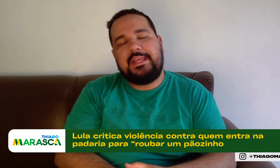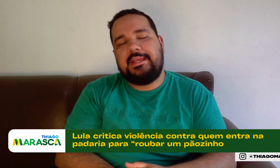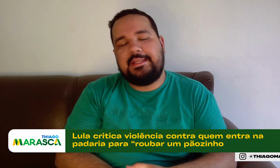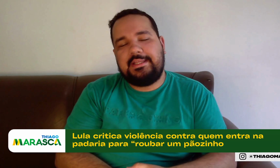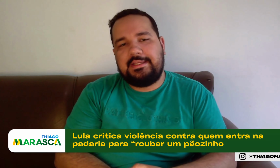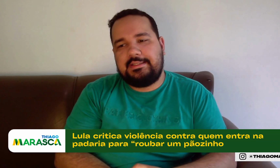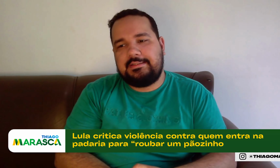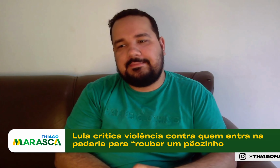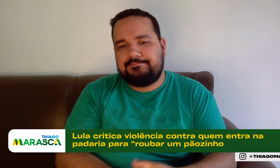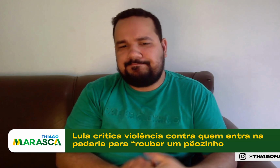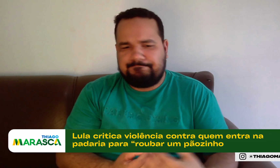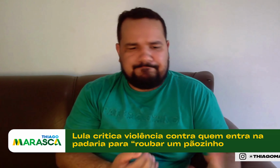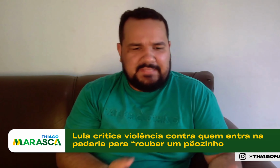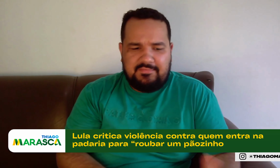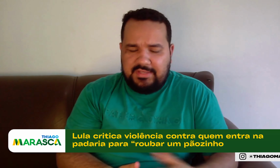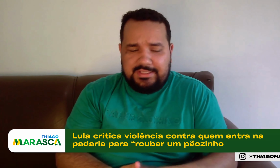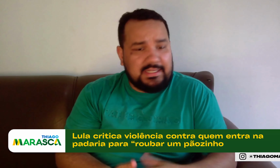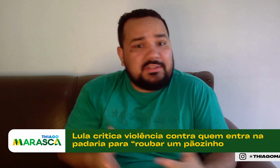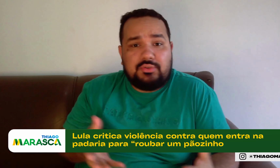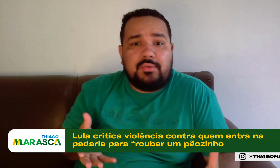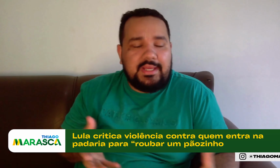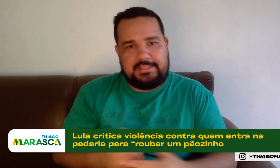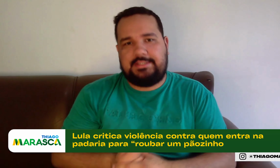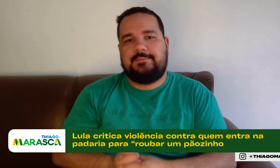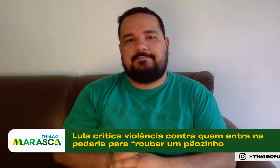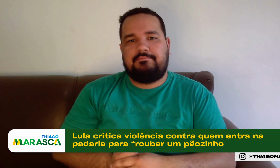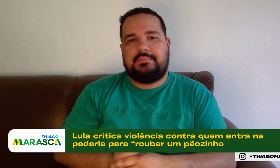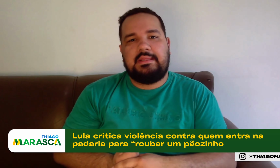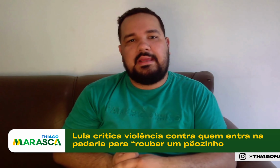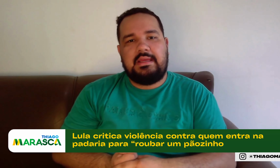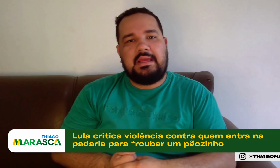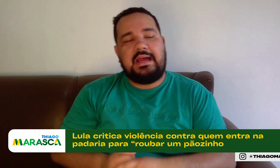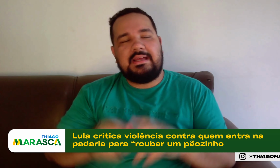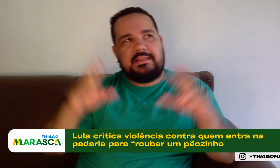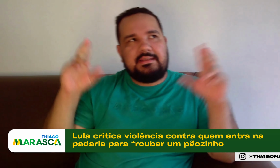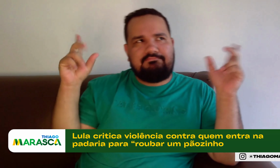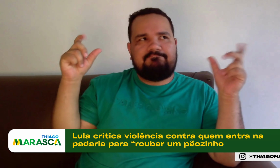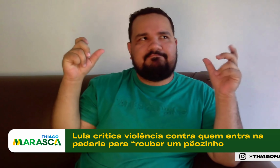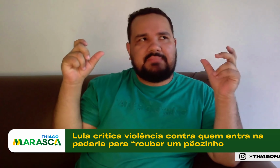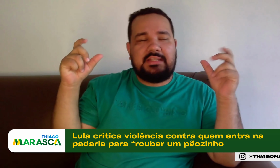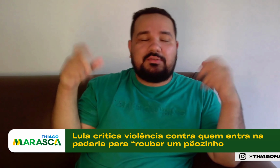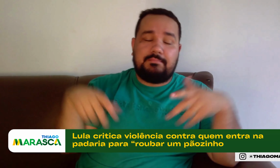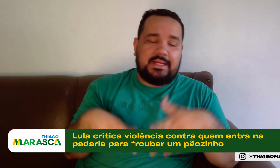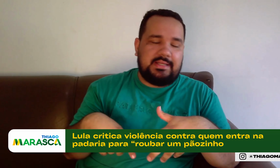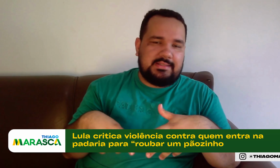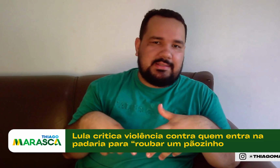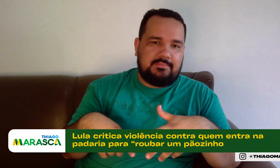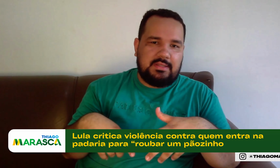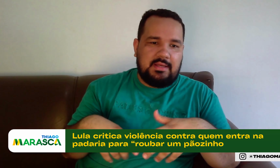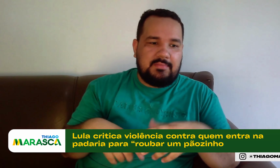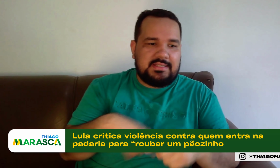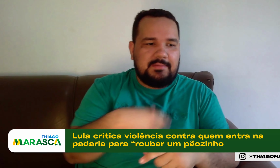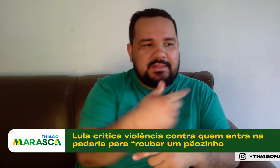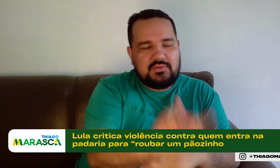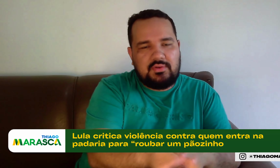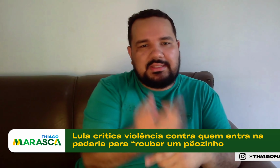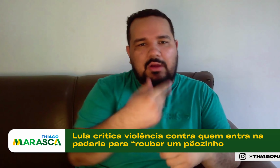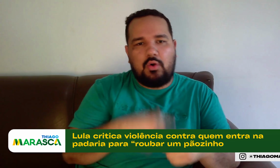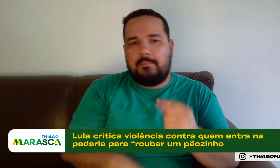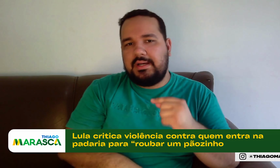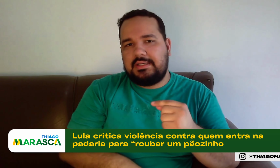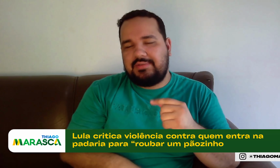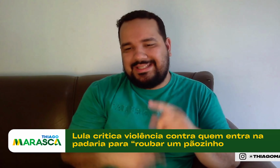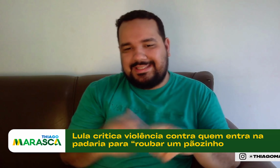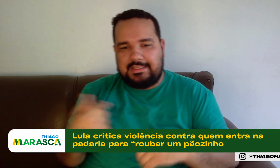ele enfim tava doente aí entra um parente mas se a pessoa